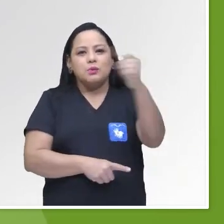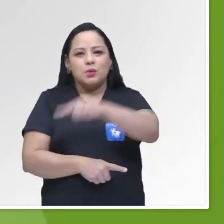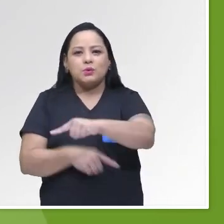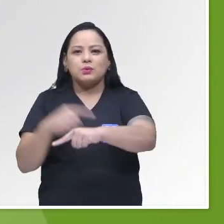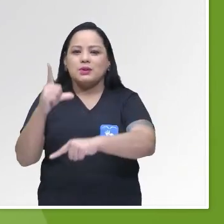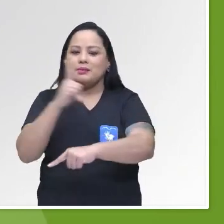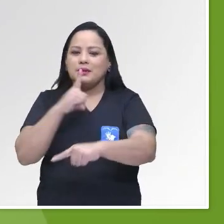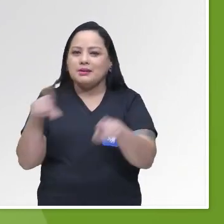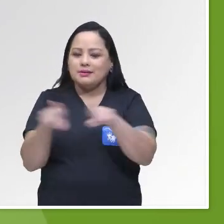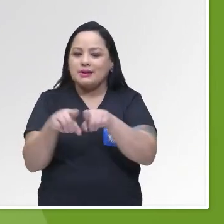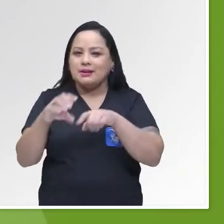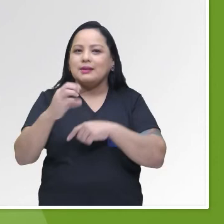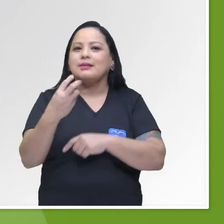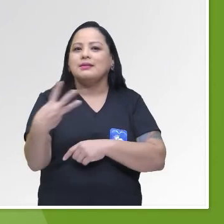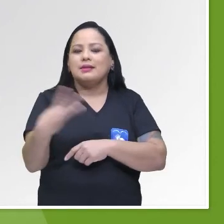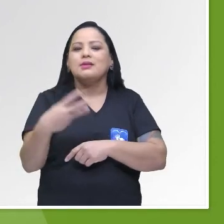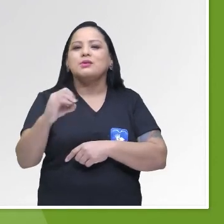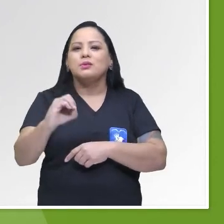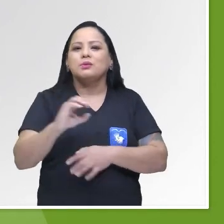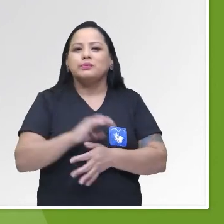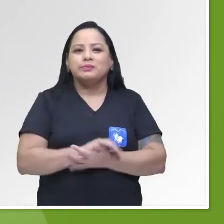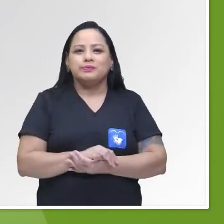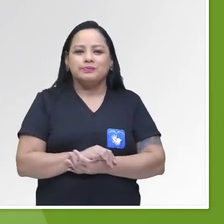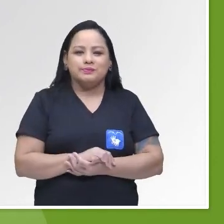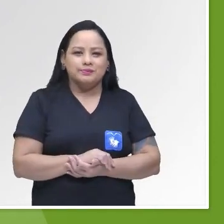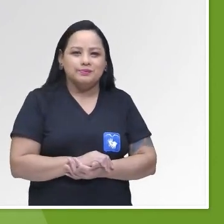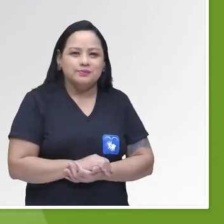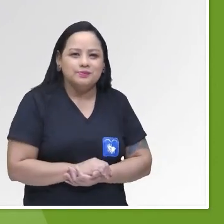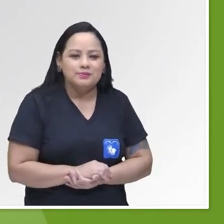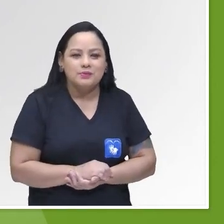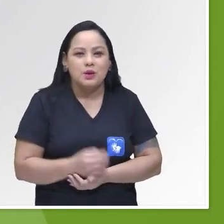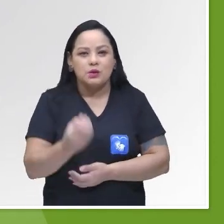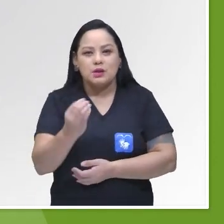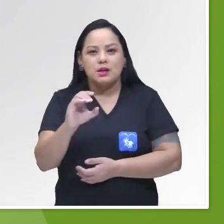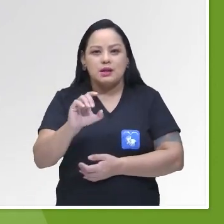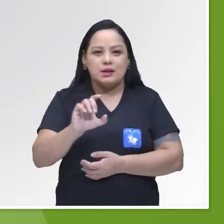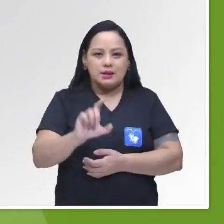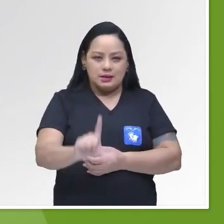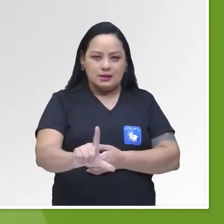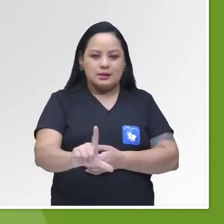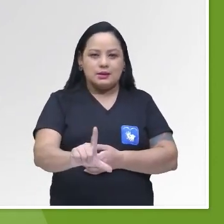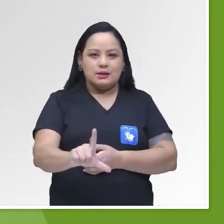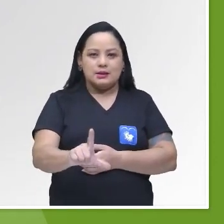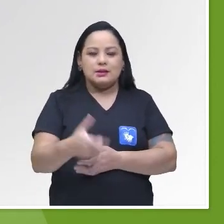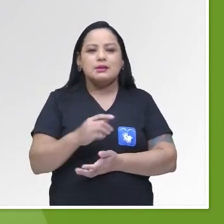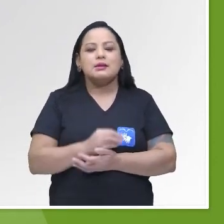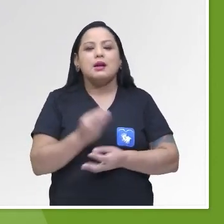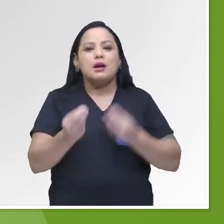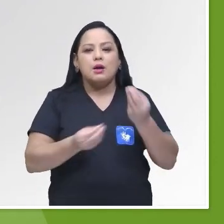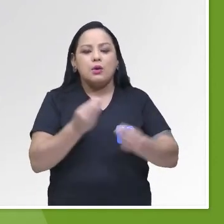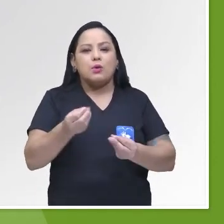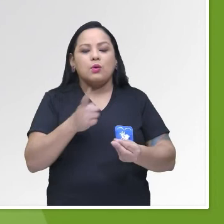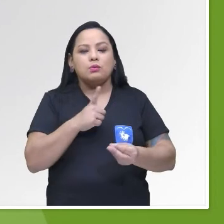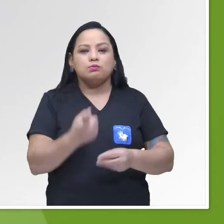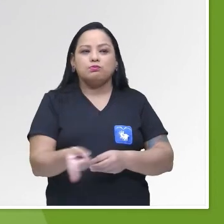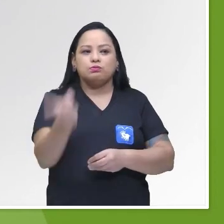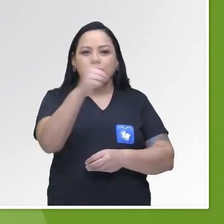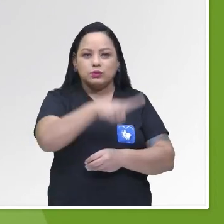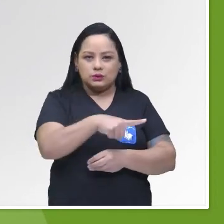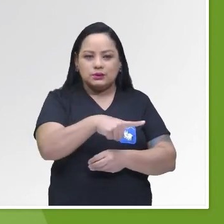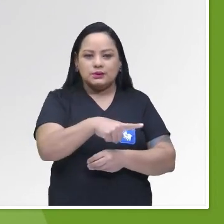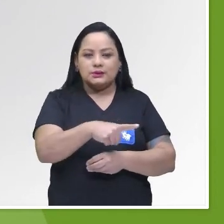aqui também 3 oxigênios. O cloro, ele passa a ter lá nos